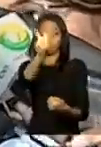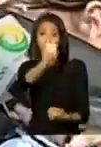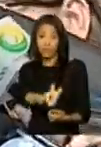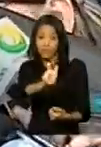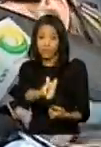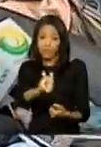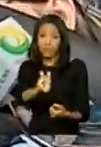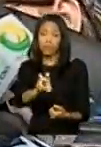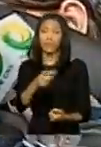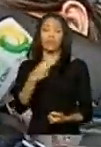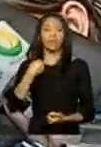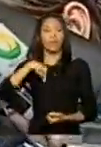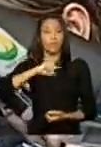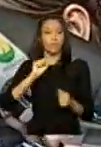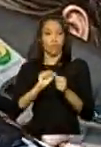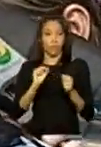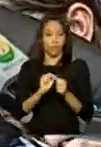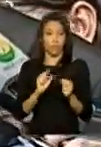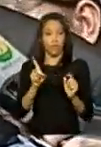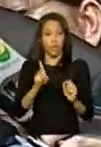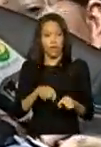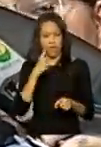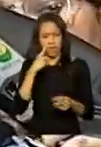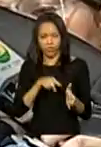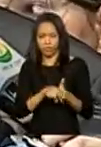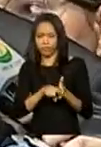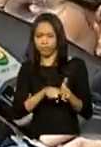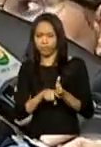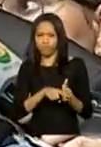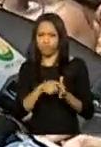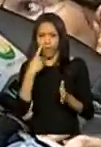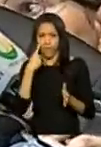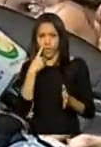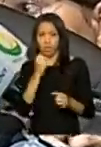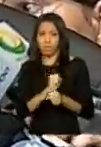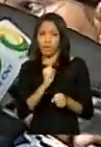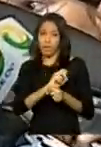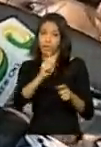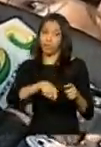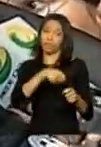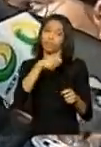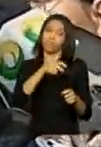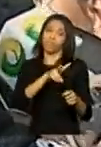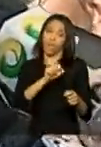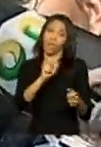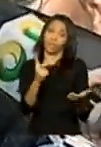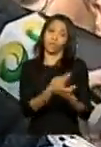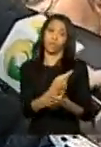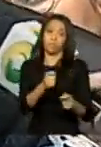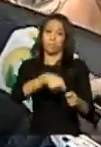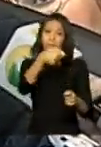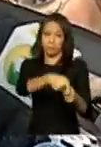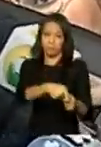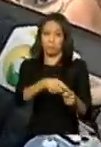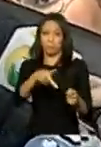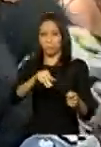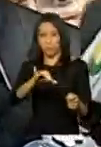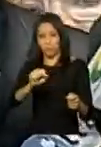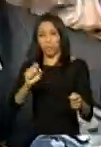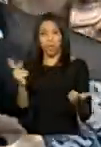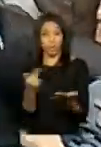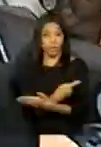procedimentos e ela vai investigar e vai chegar à conclusão que não tem nada. Só tem ali uma coisa que precisa uma atenção maior, que não é do meu